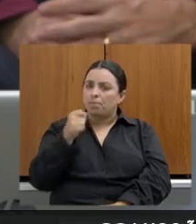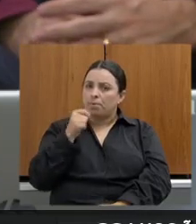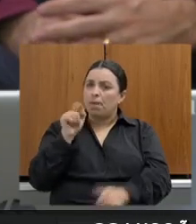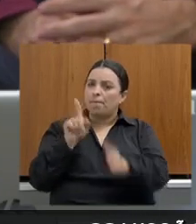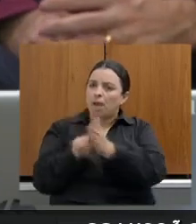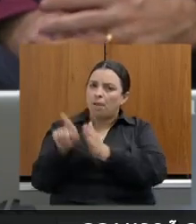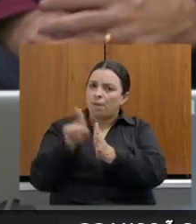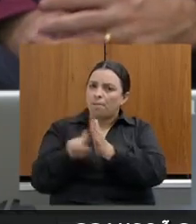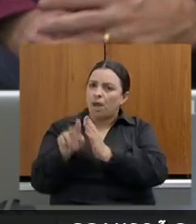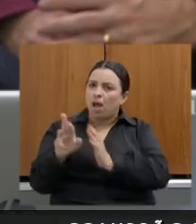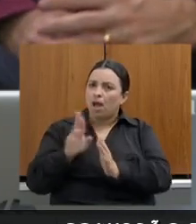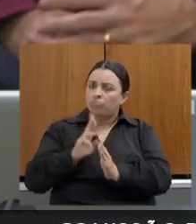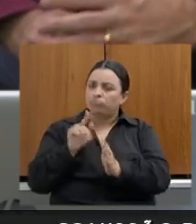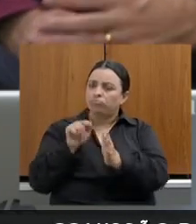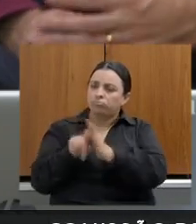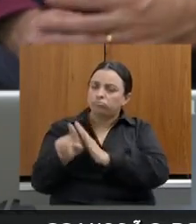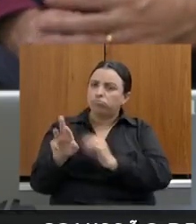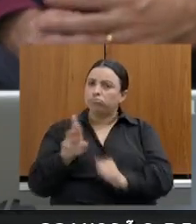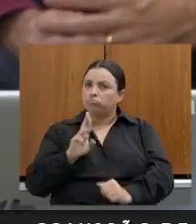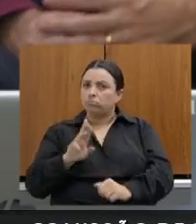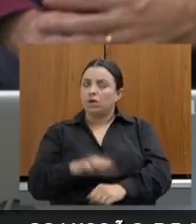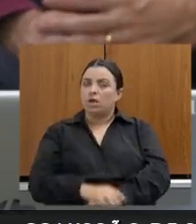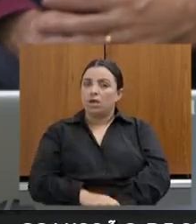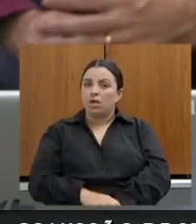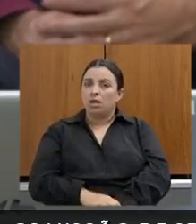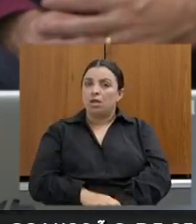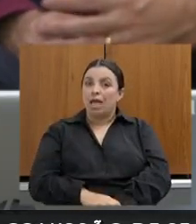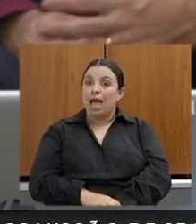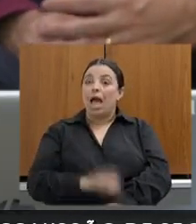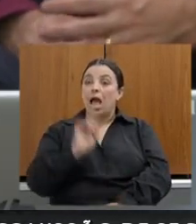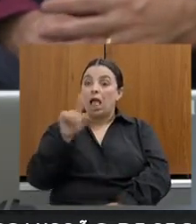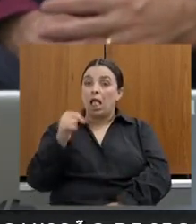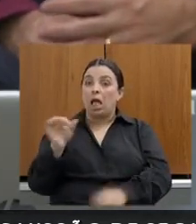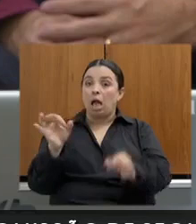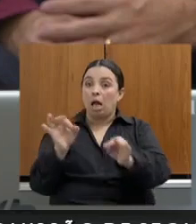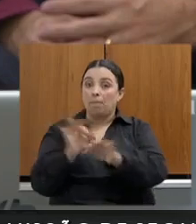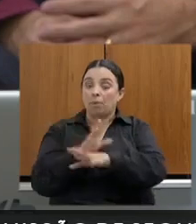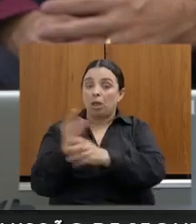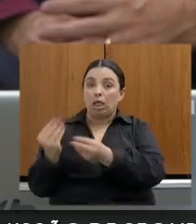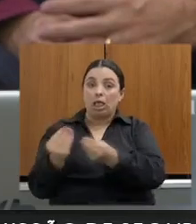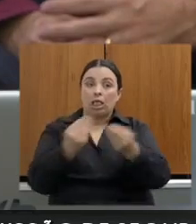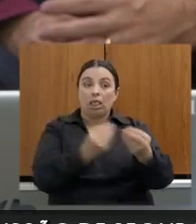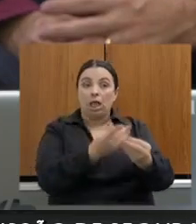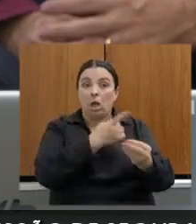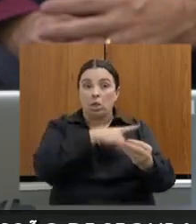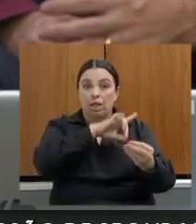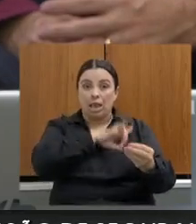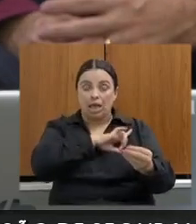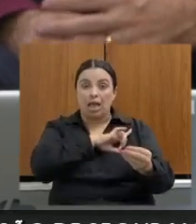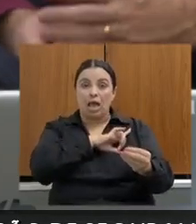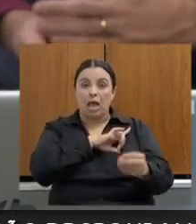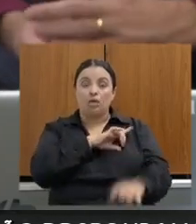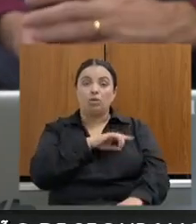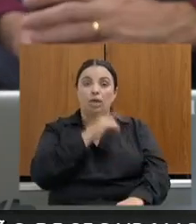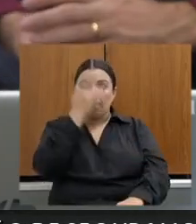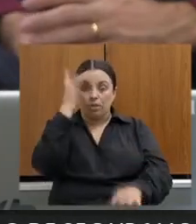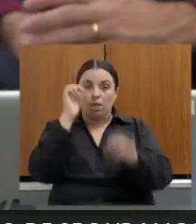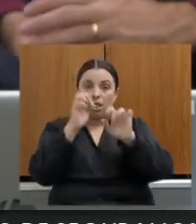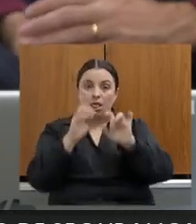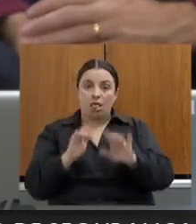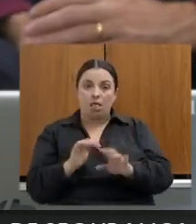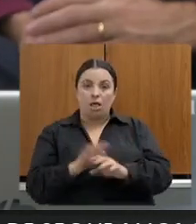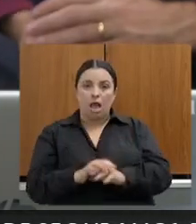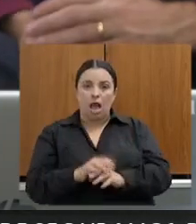de entregar o delegado o investigador mais experiente o escrivão que muitas vezes da lei assessorando o delegado e